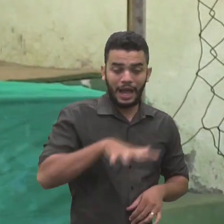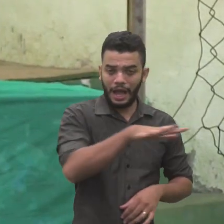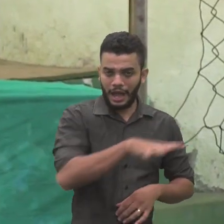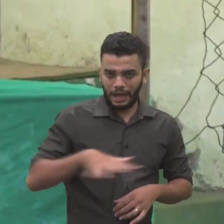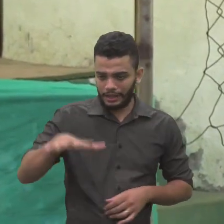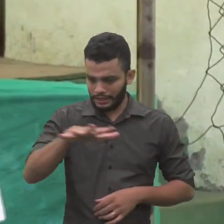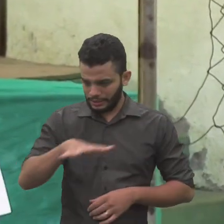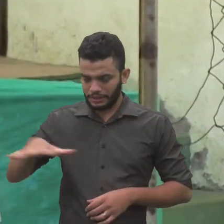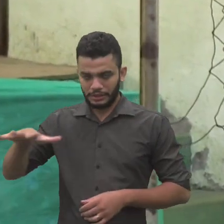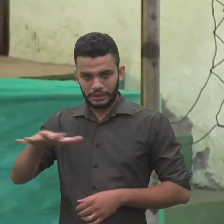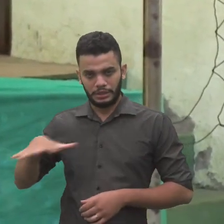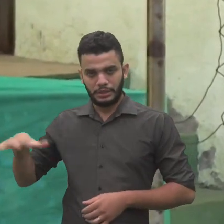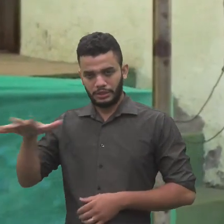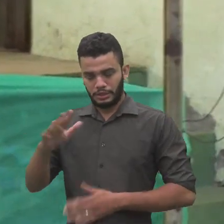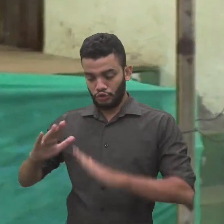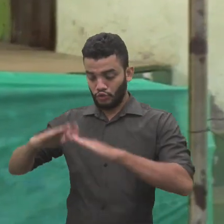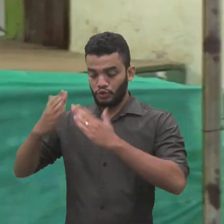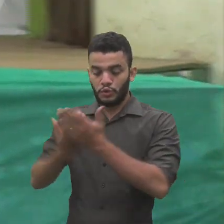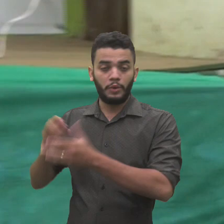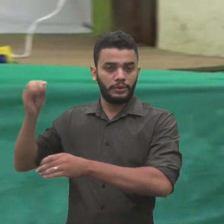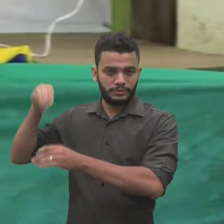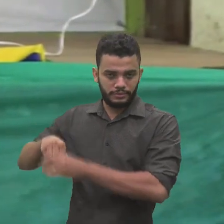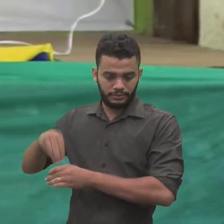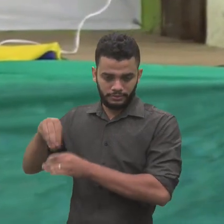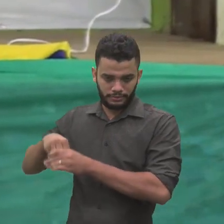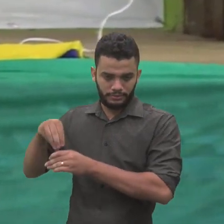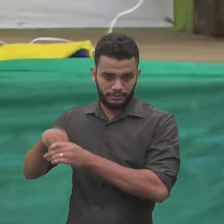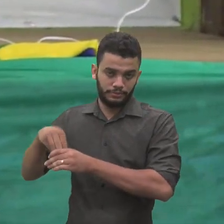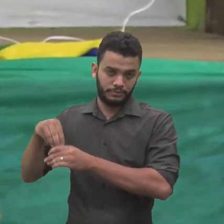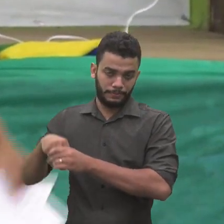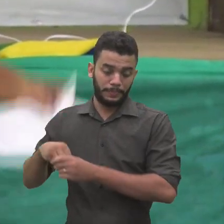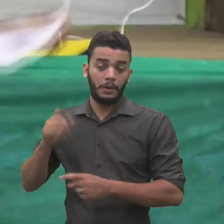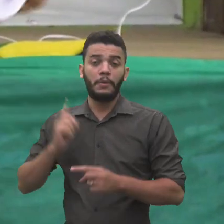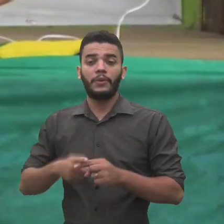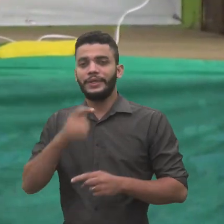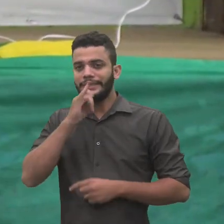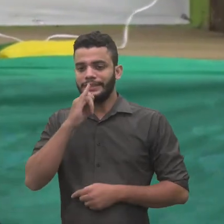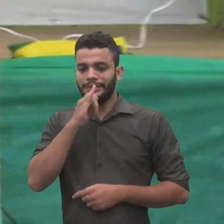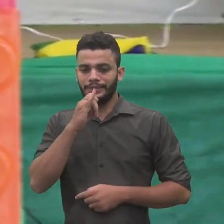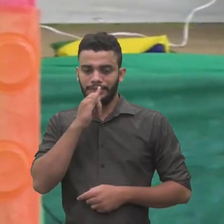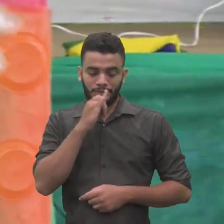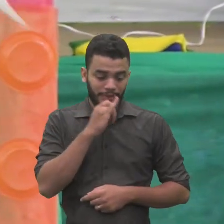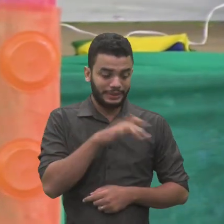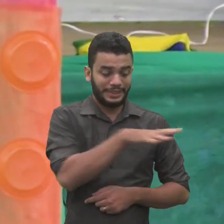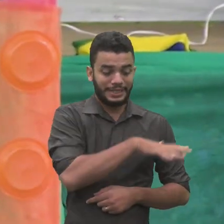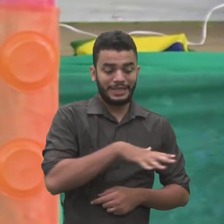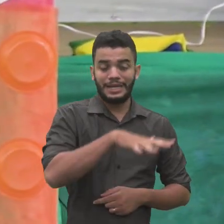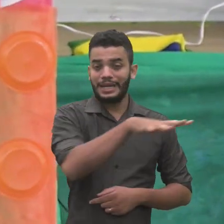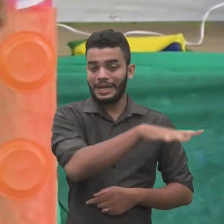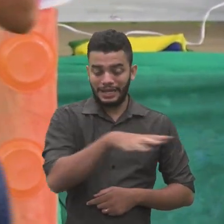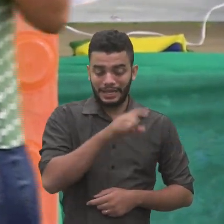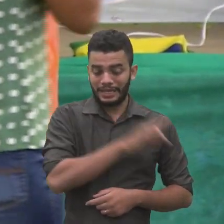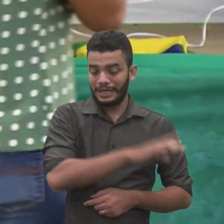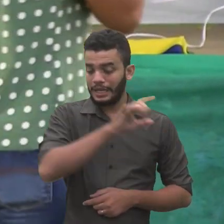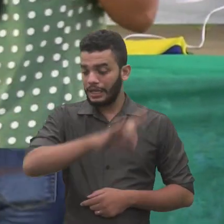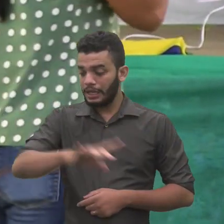Porque para que a nossa escola se desenvolva, ela precisa de todos nós. A as crianças